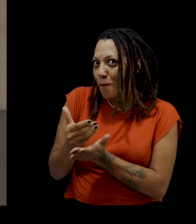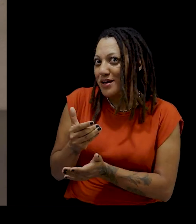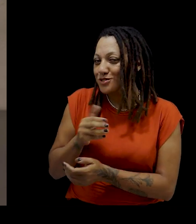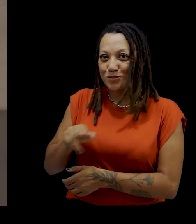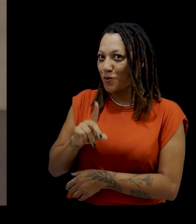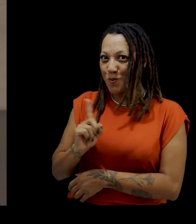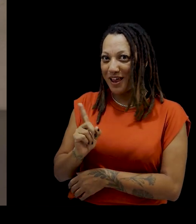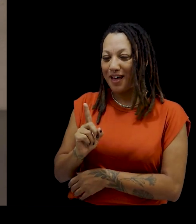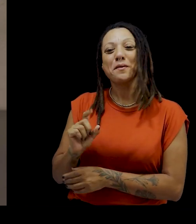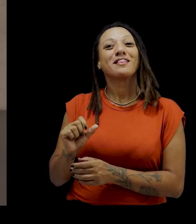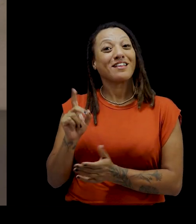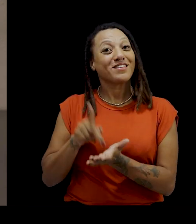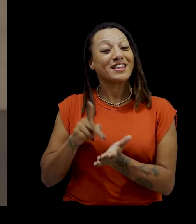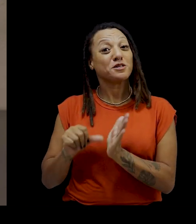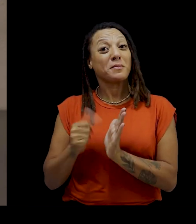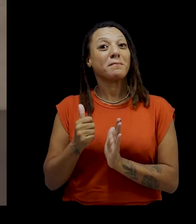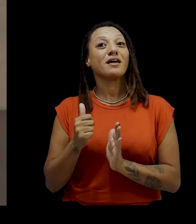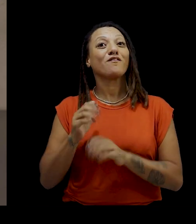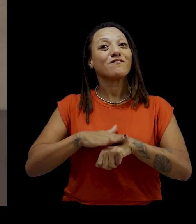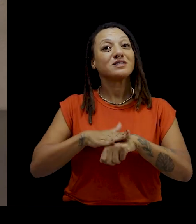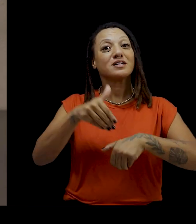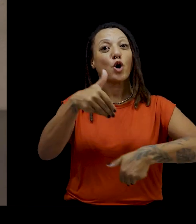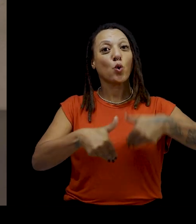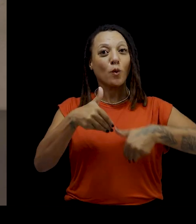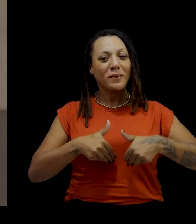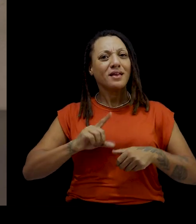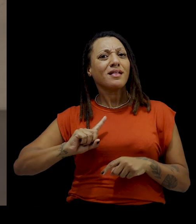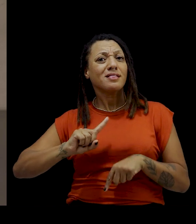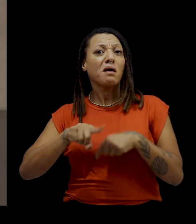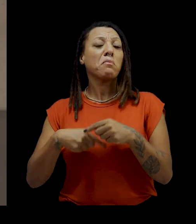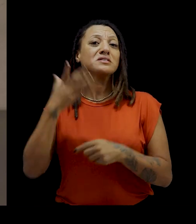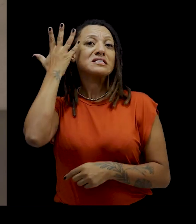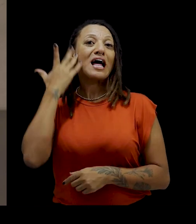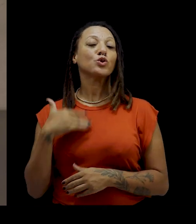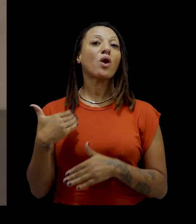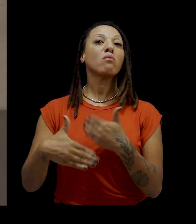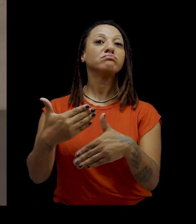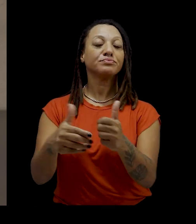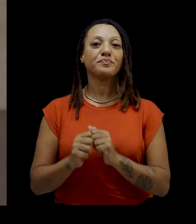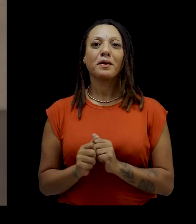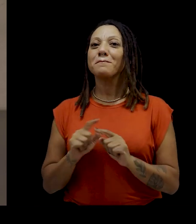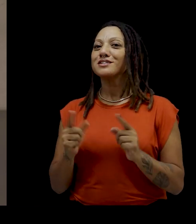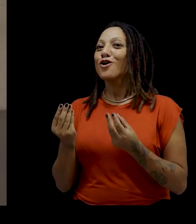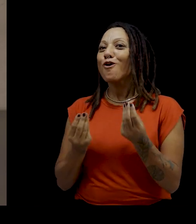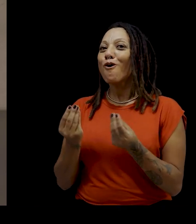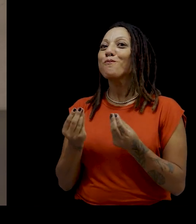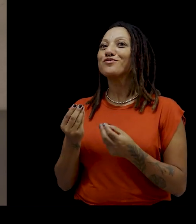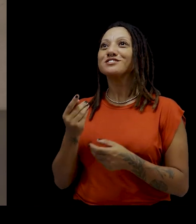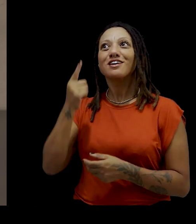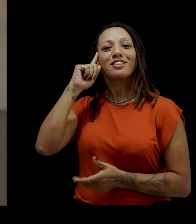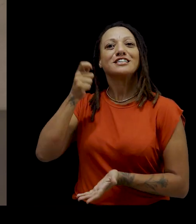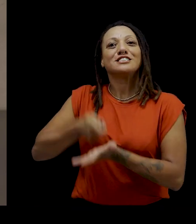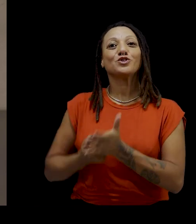né? Que a ideia era fazer primeiro a Curupira e deixar outros trabalhos virem, assim. E como que você chegou na solução